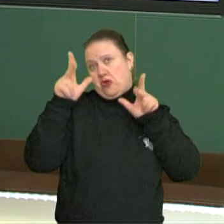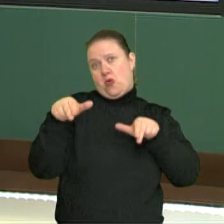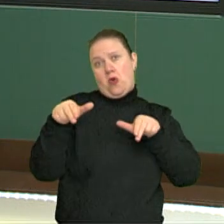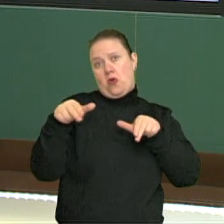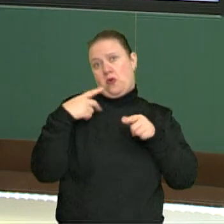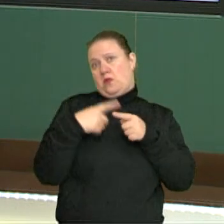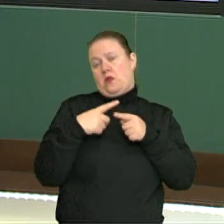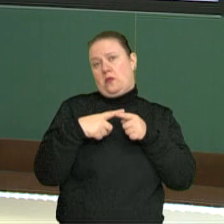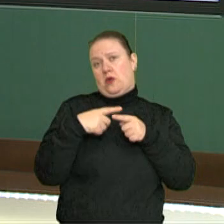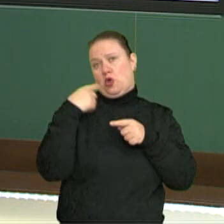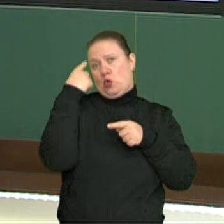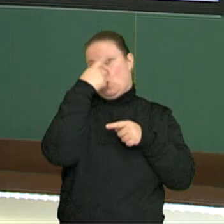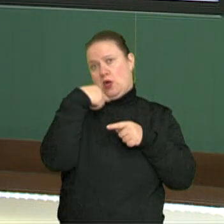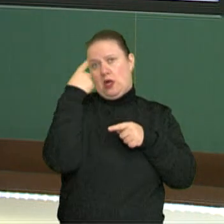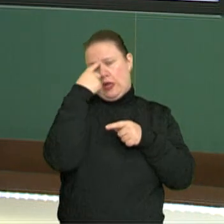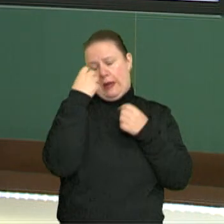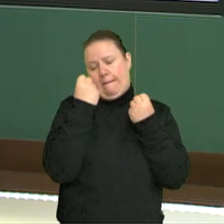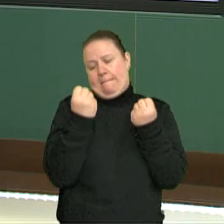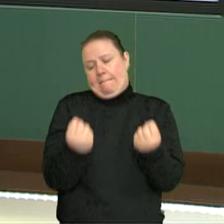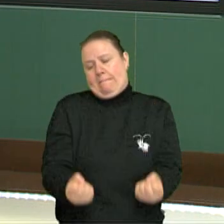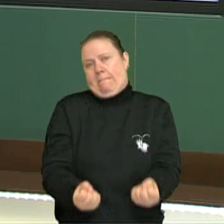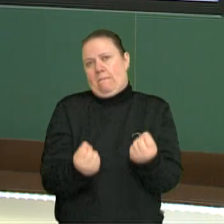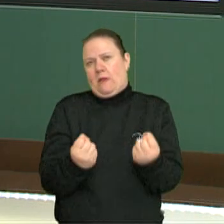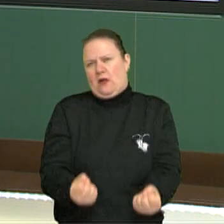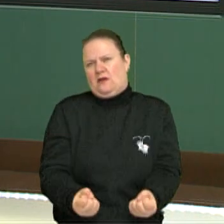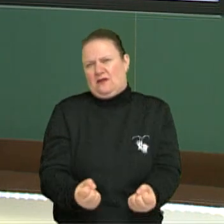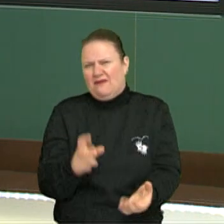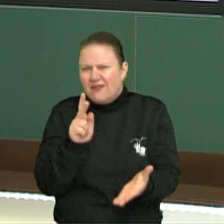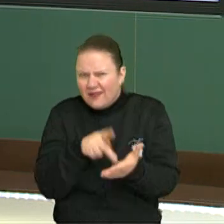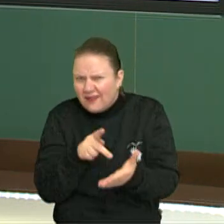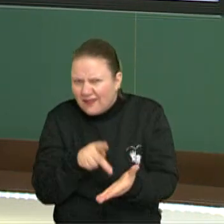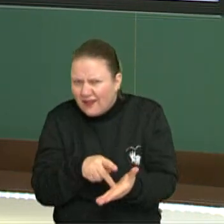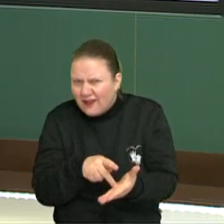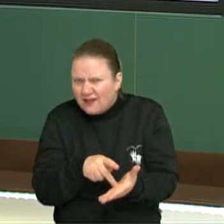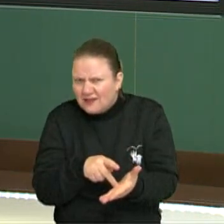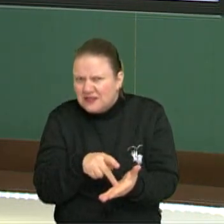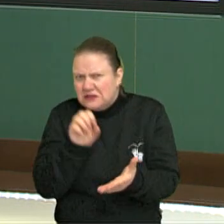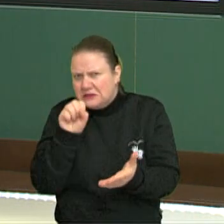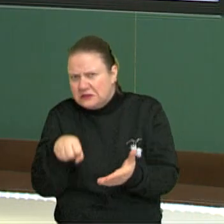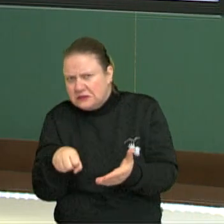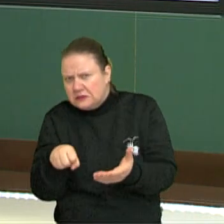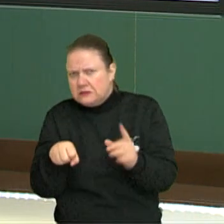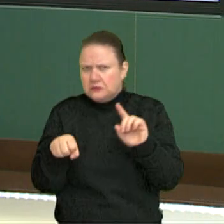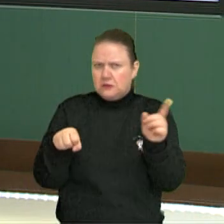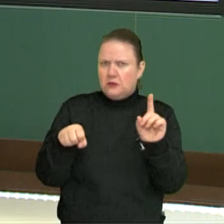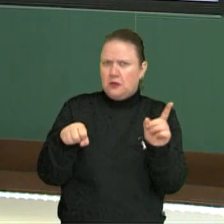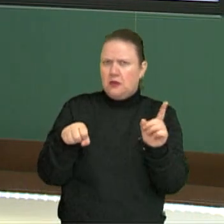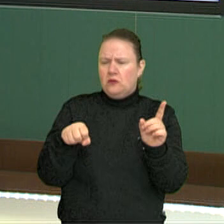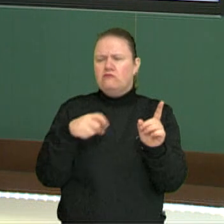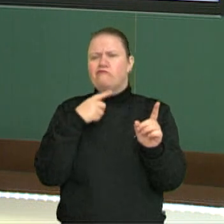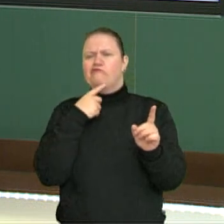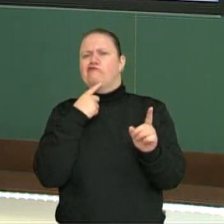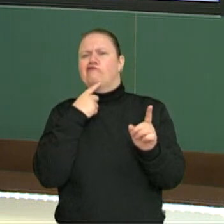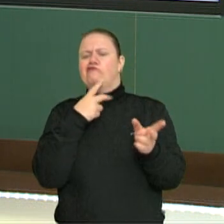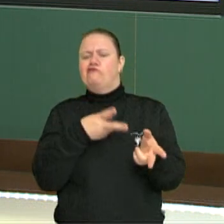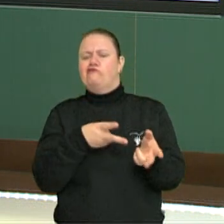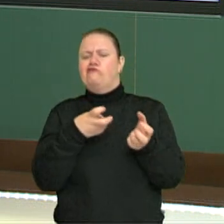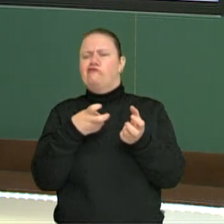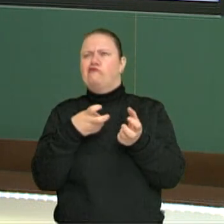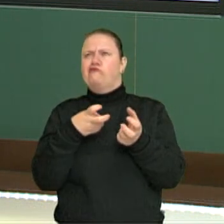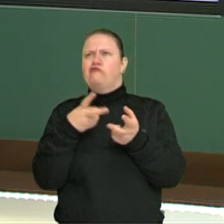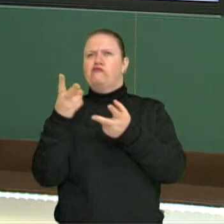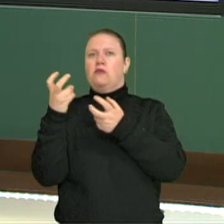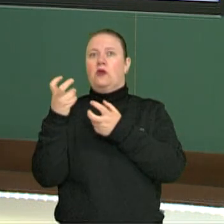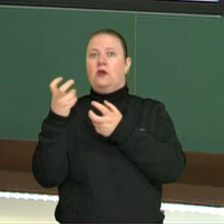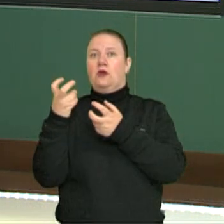pesado. Mas será que isso é verdade? Será que isso tem alguma coisa a ver? É simplesmente uma observação feita pelo autor